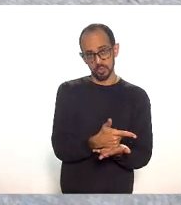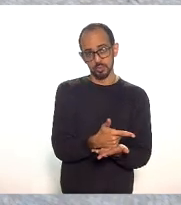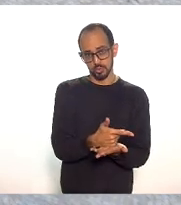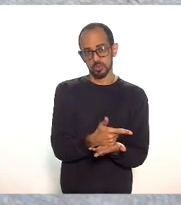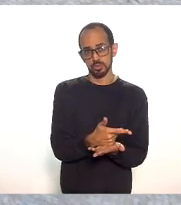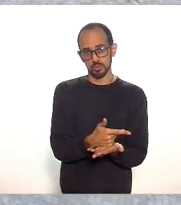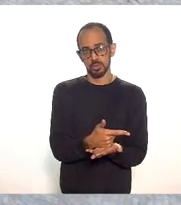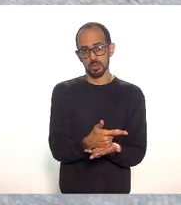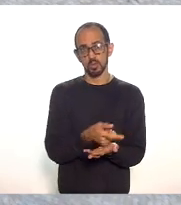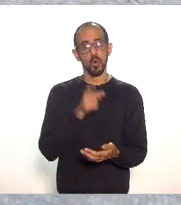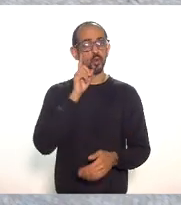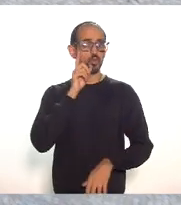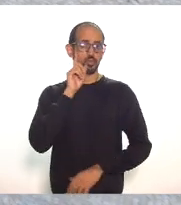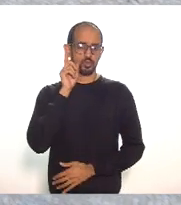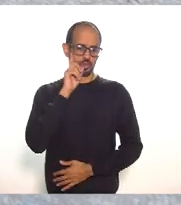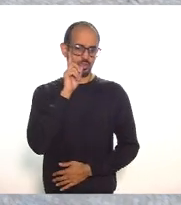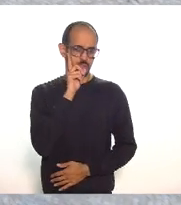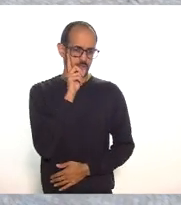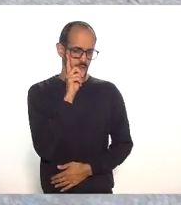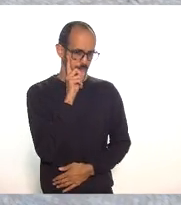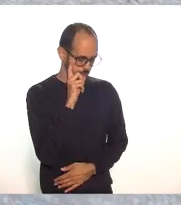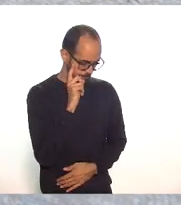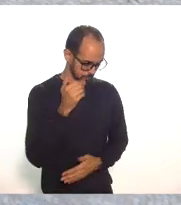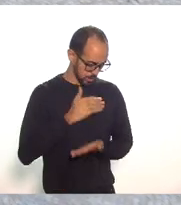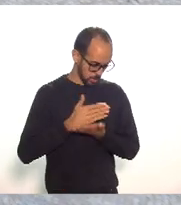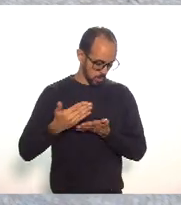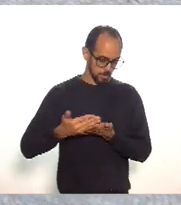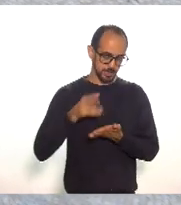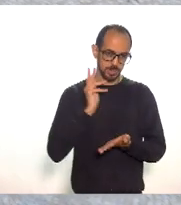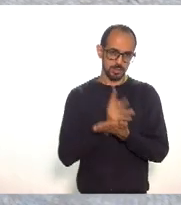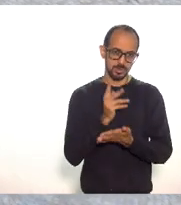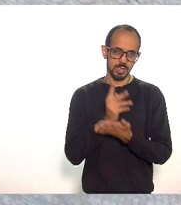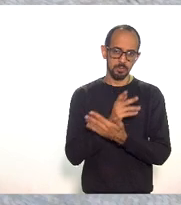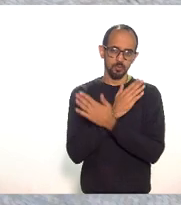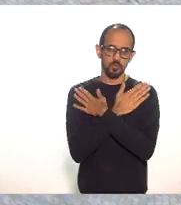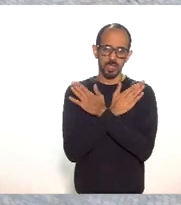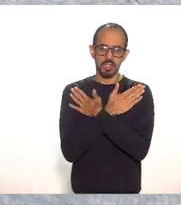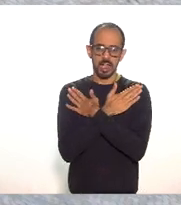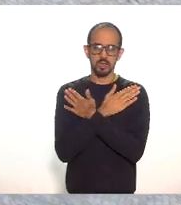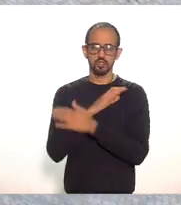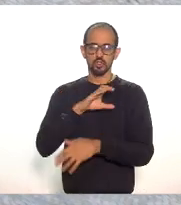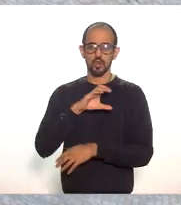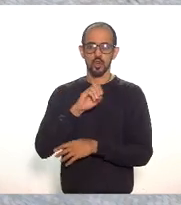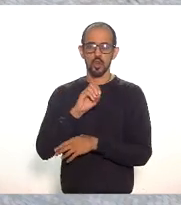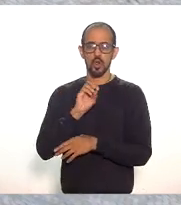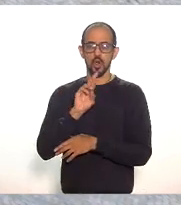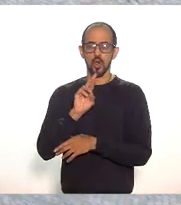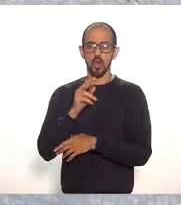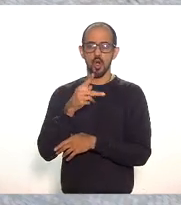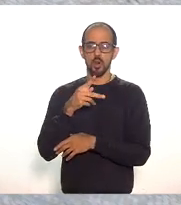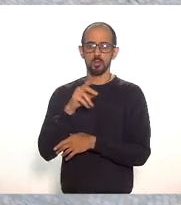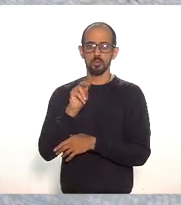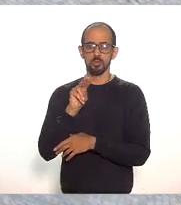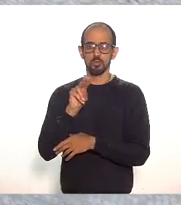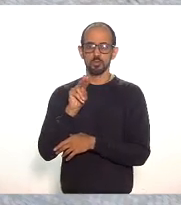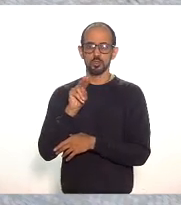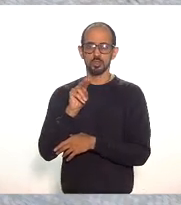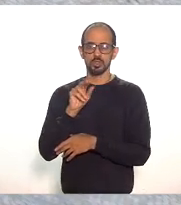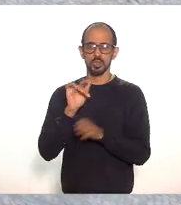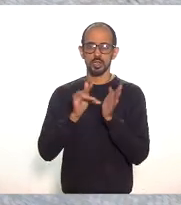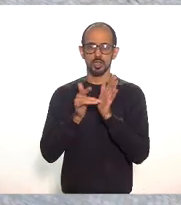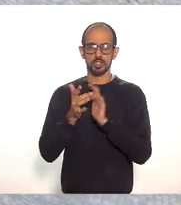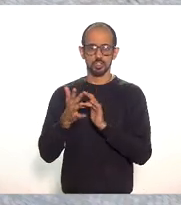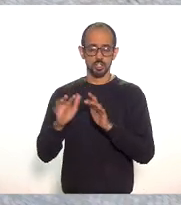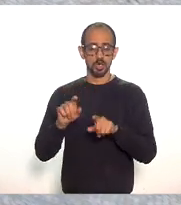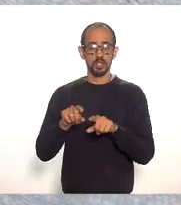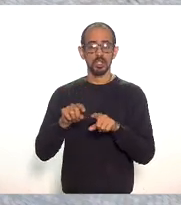pagantes por dia. Ela começa sempre no feriado de Corpus Christi e vai de quarta-feira, véspera do feriado, até